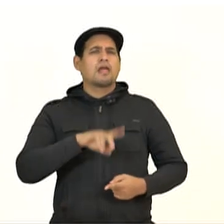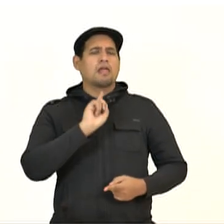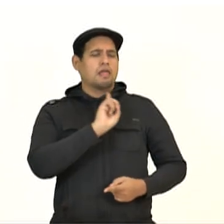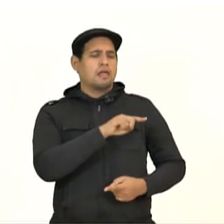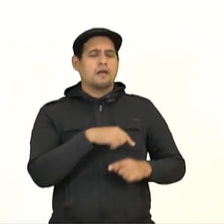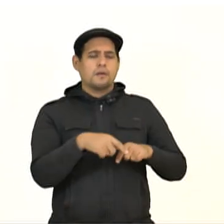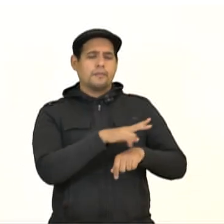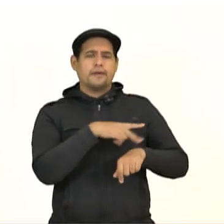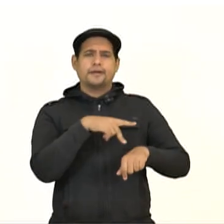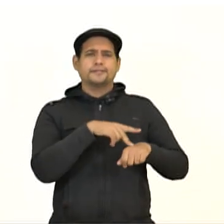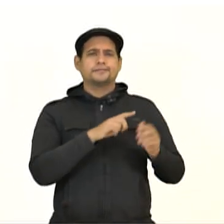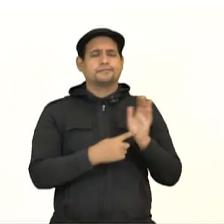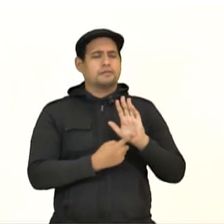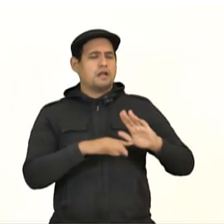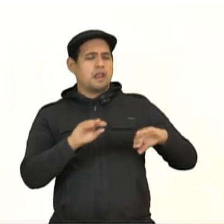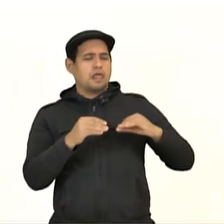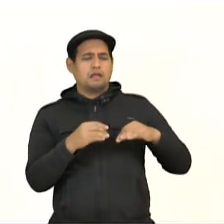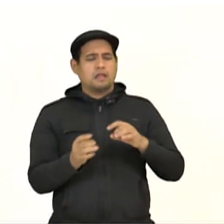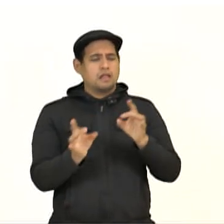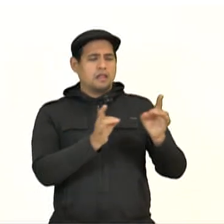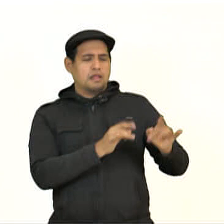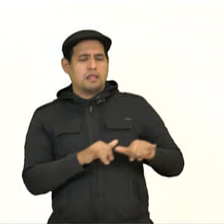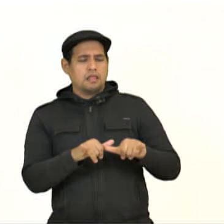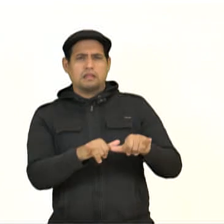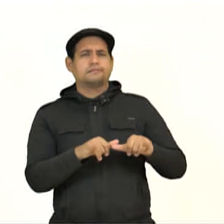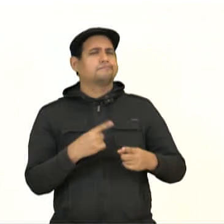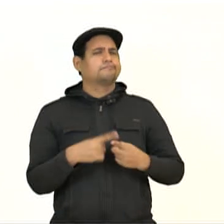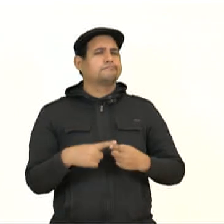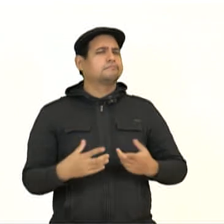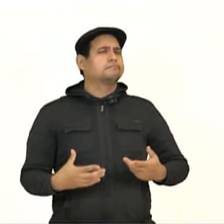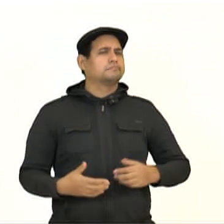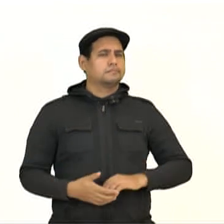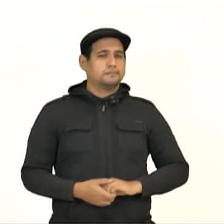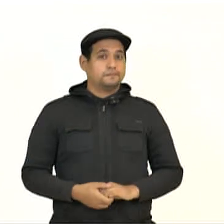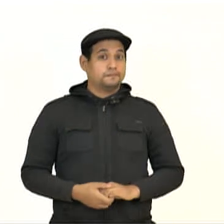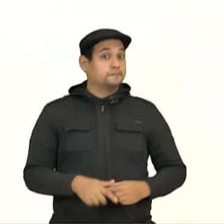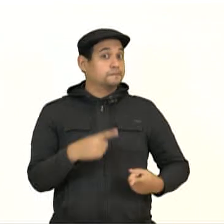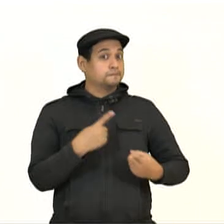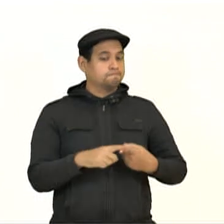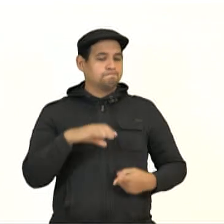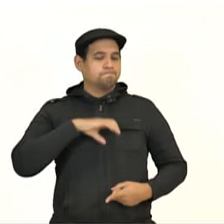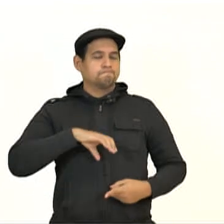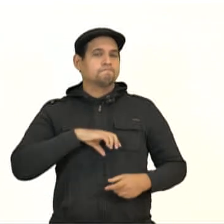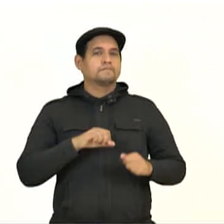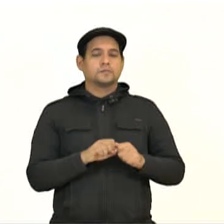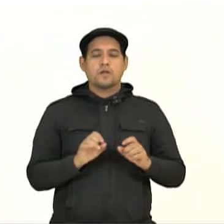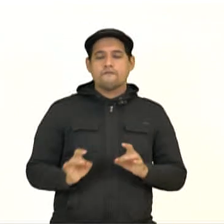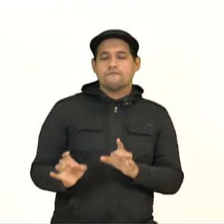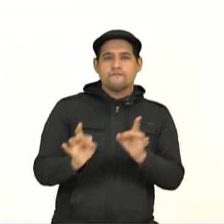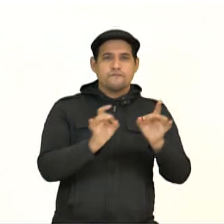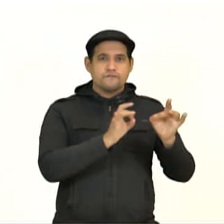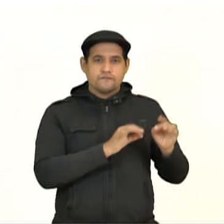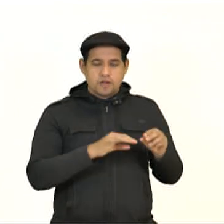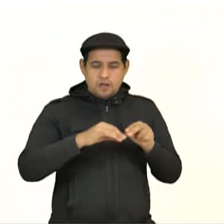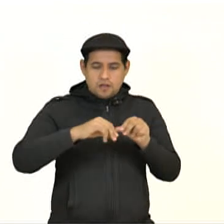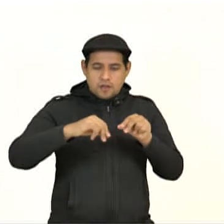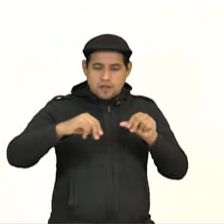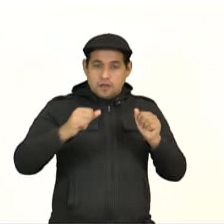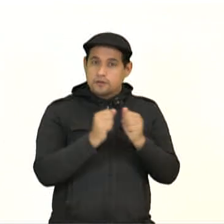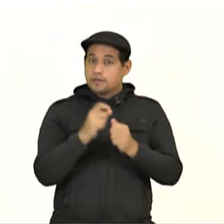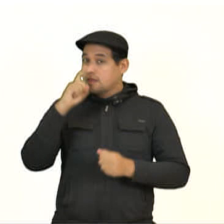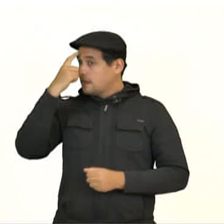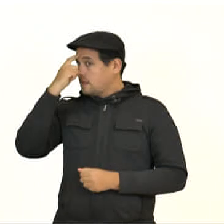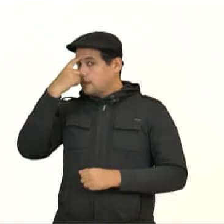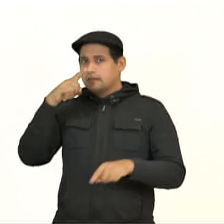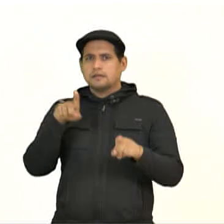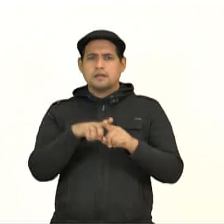demonstrou maior flexibilidade no mercantilismo? Porque Portugal praticou o comércio de especiarias com as Índias,